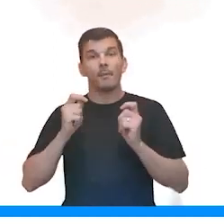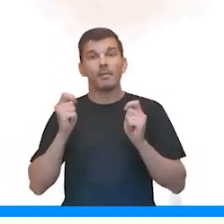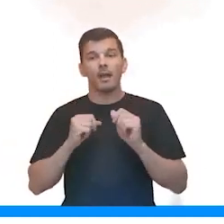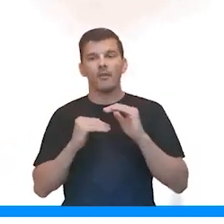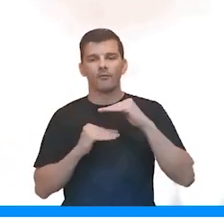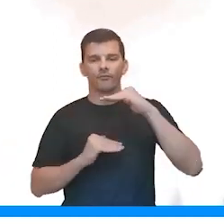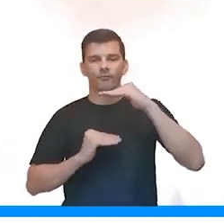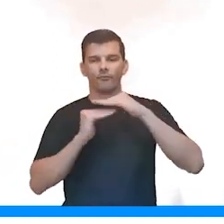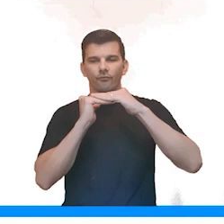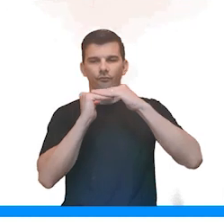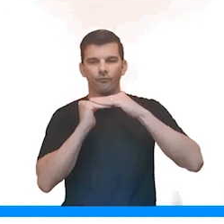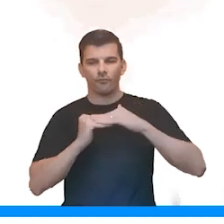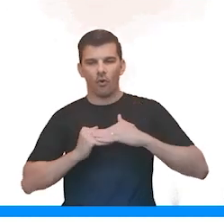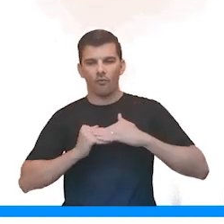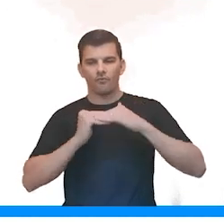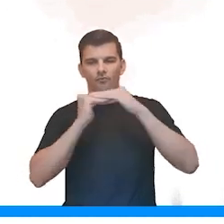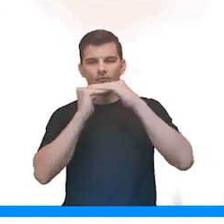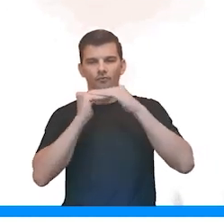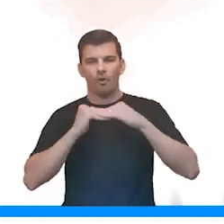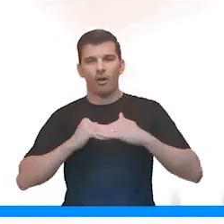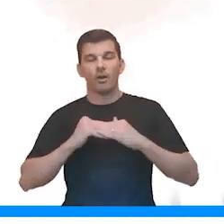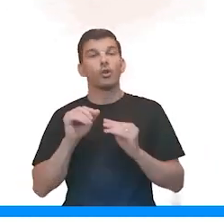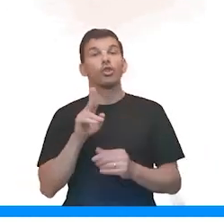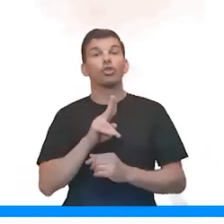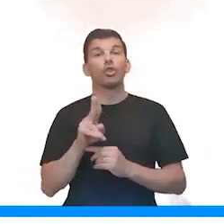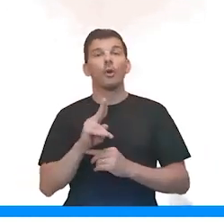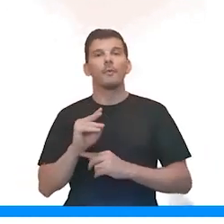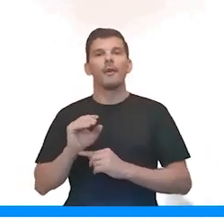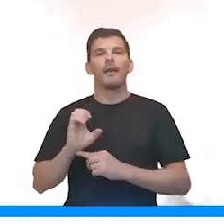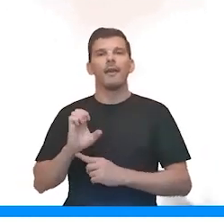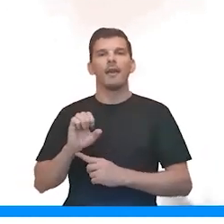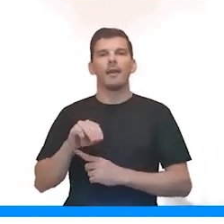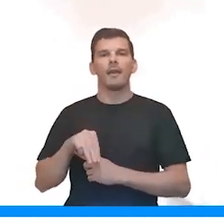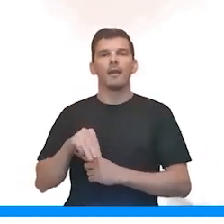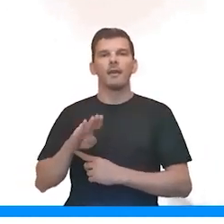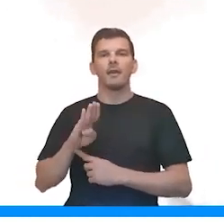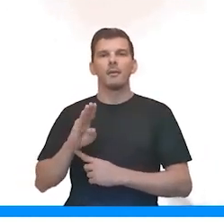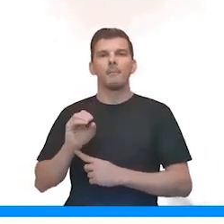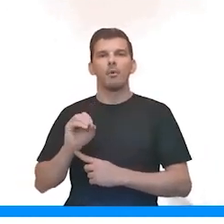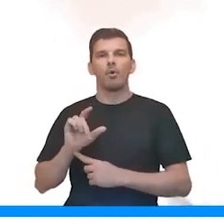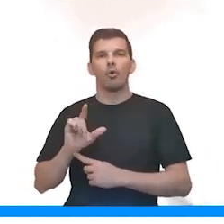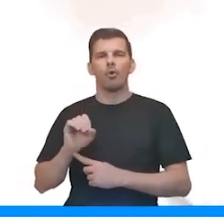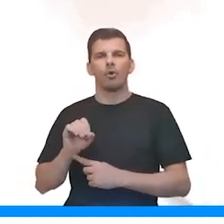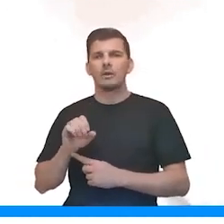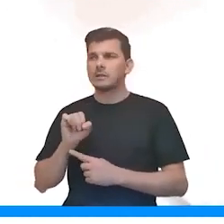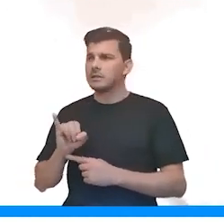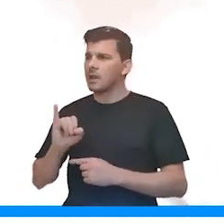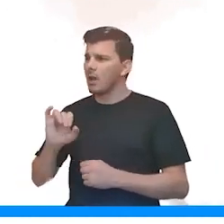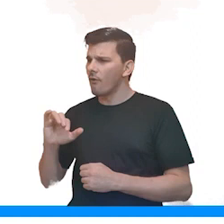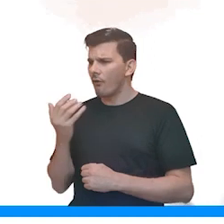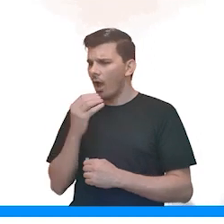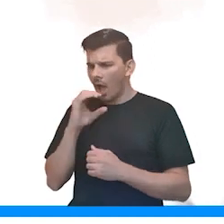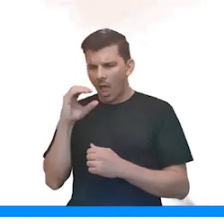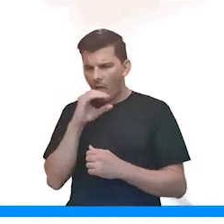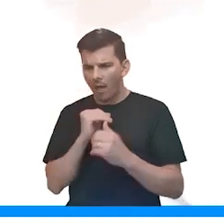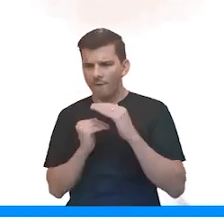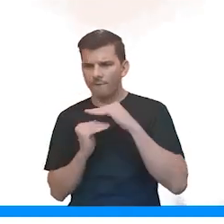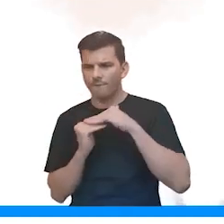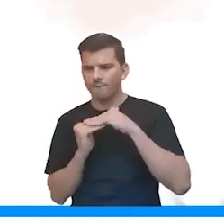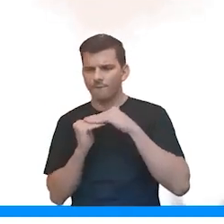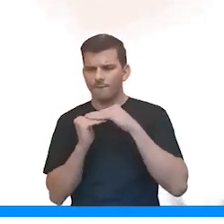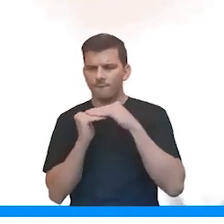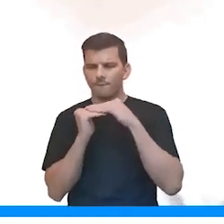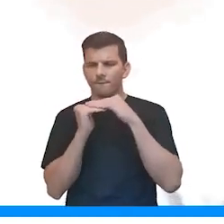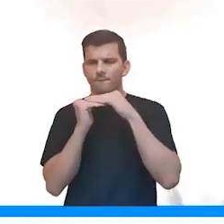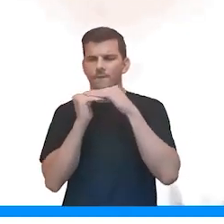deixa gás sair nem entrar, mas ela pode subir e descer. Nós chamamos essa tampa de êmbolo. O que acontece se eu aquecer esse